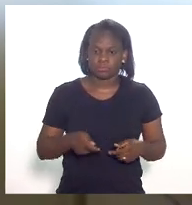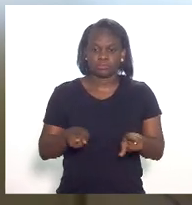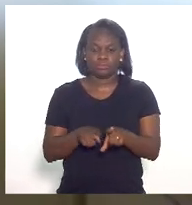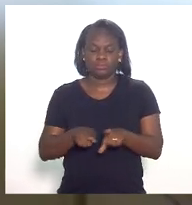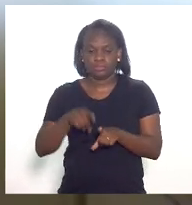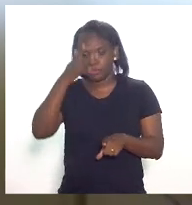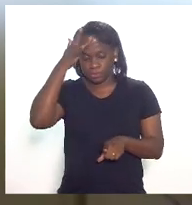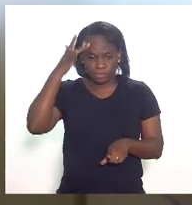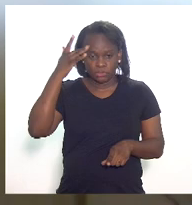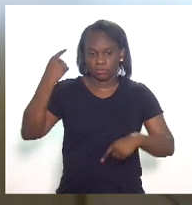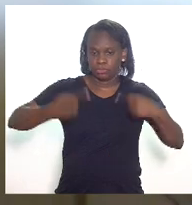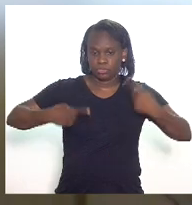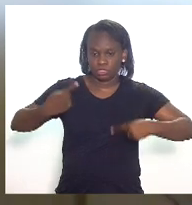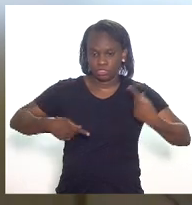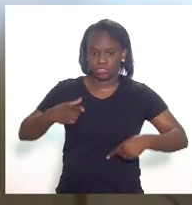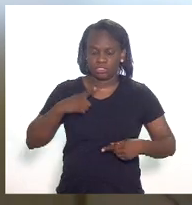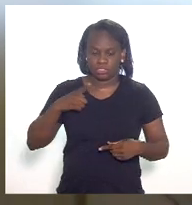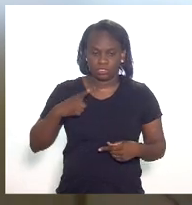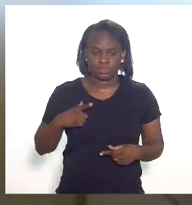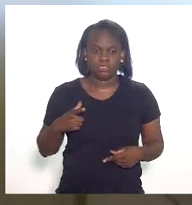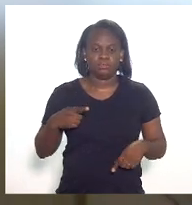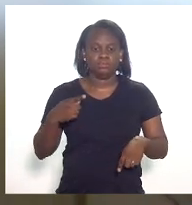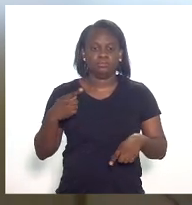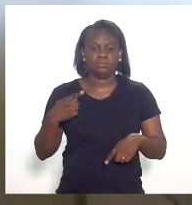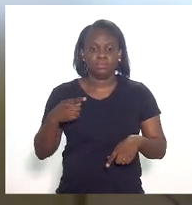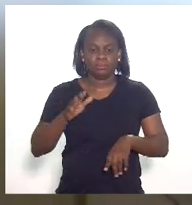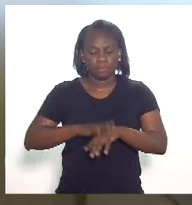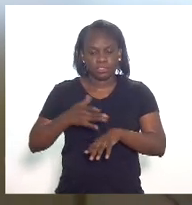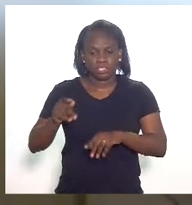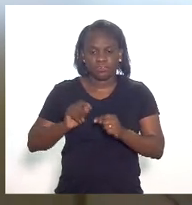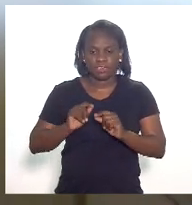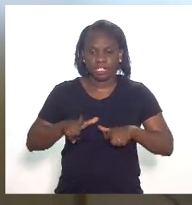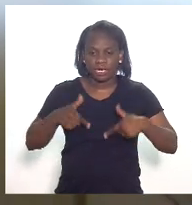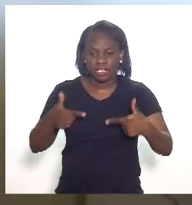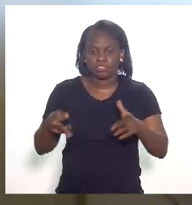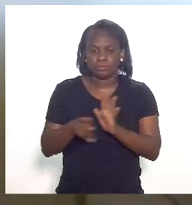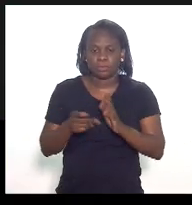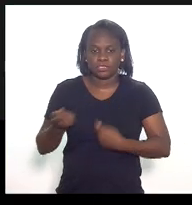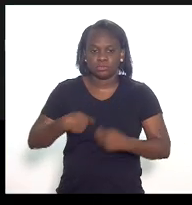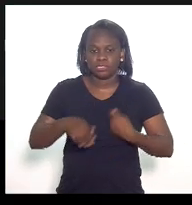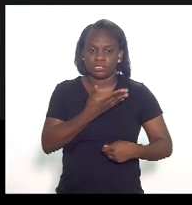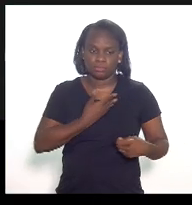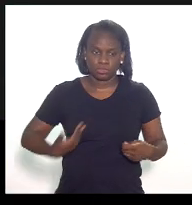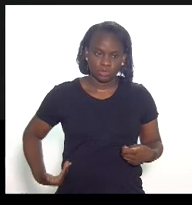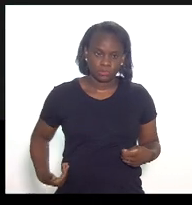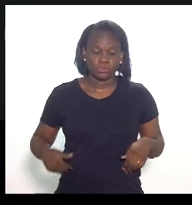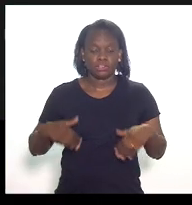pessoas jurídicas pelos atos contra a administração pública. Né?